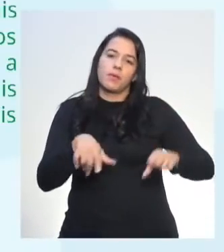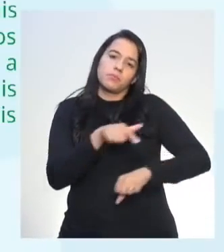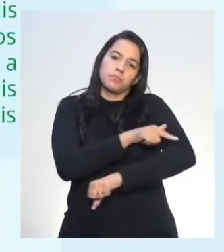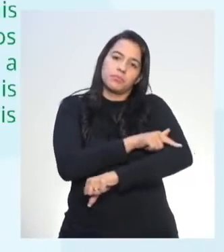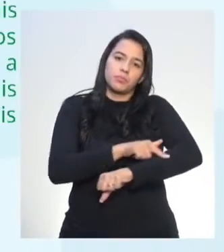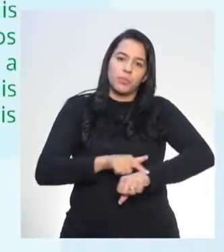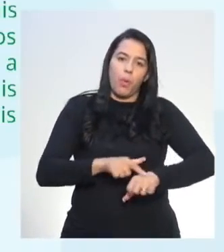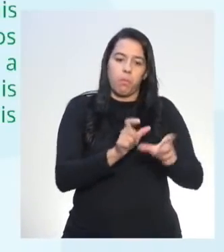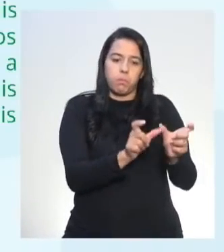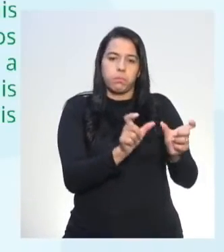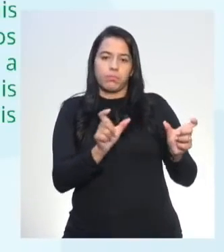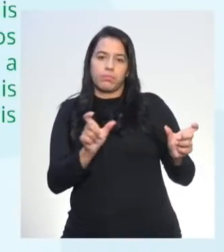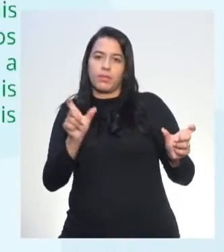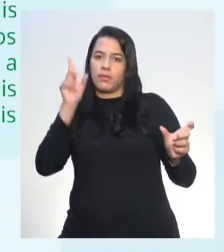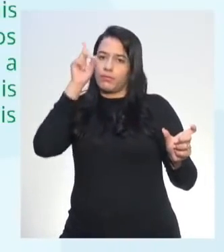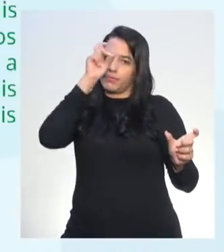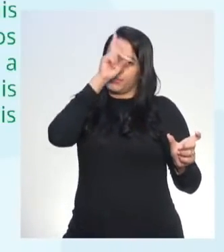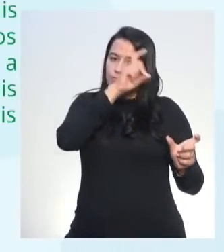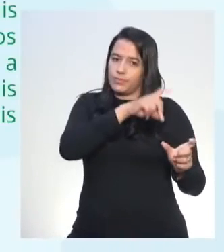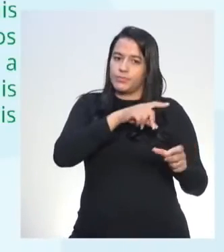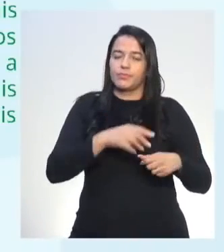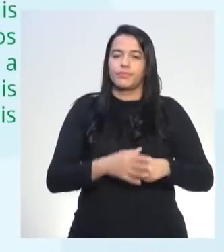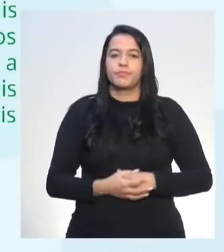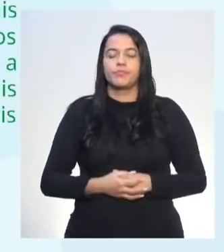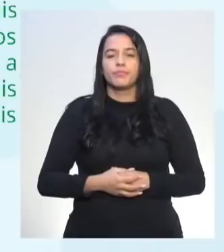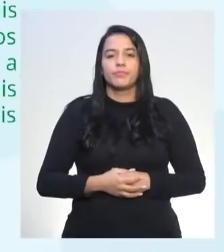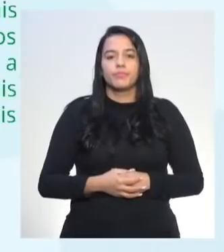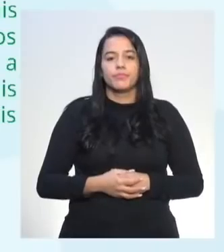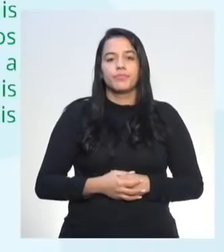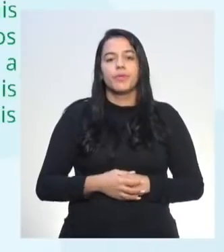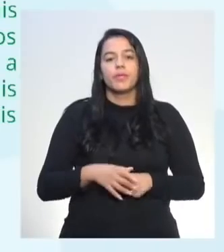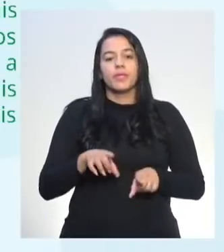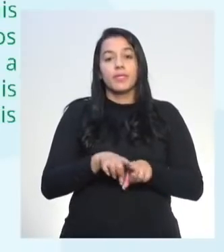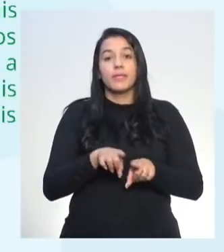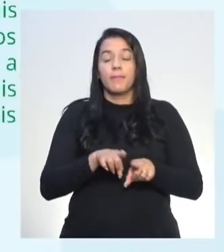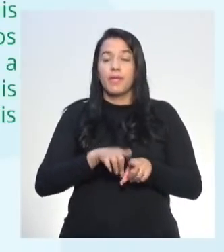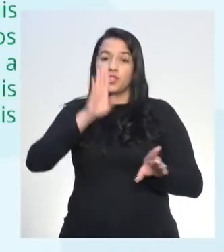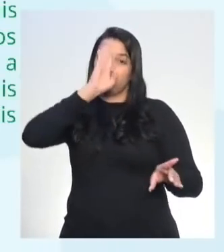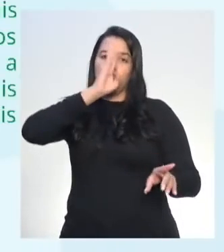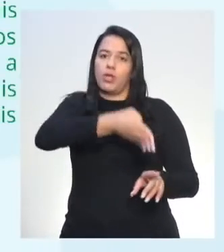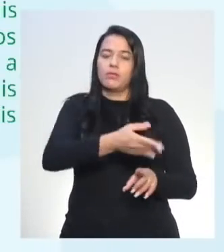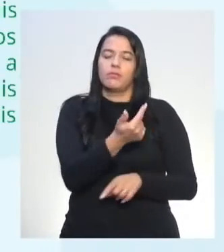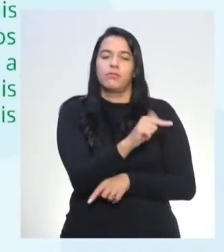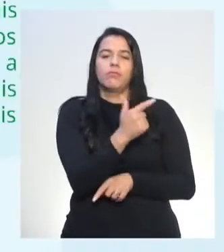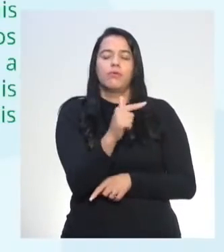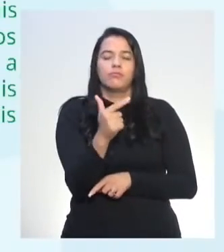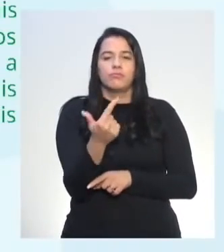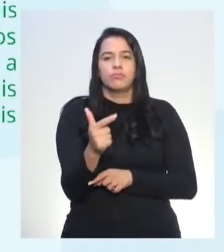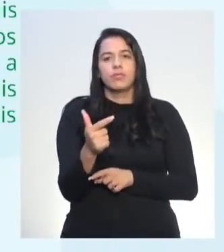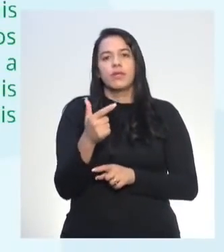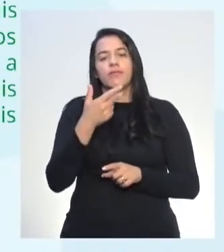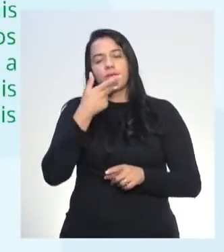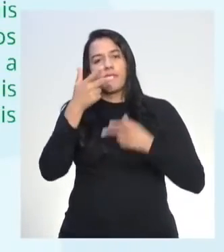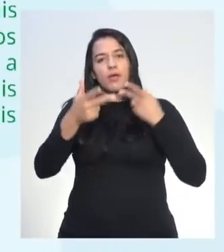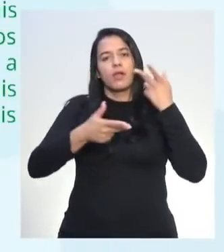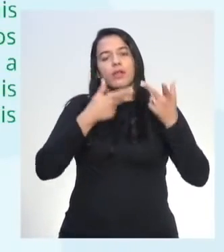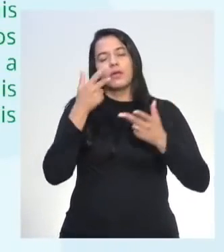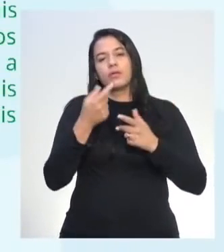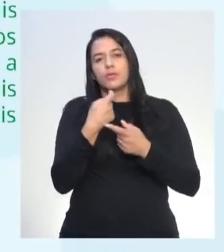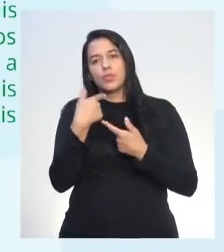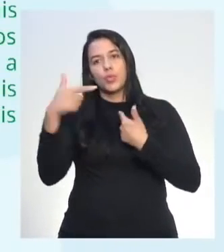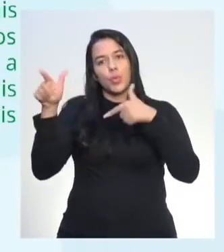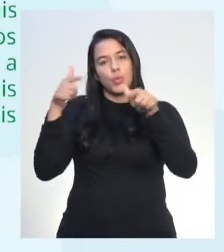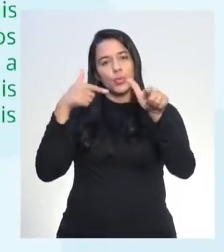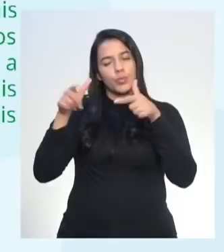palavra que a gente pode usar aí quando ela falou difícil, tá? É um sinônimo aí. E menos direta, fazendo referências a outros escritores. Já